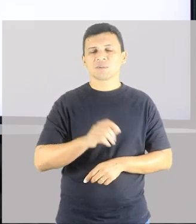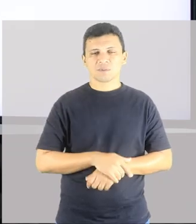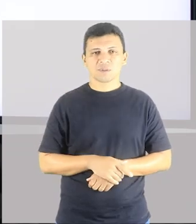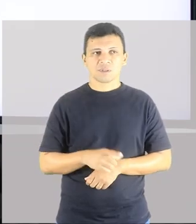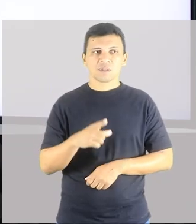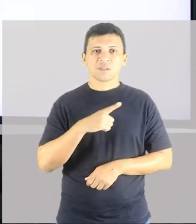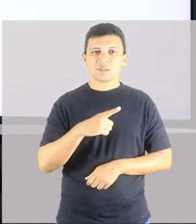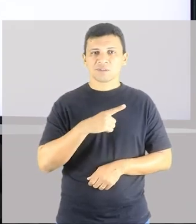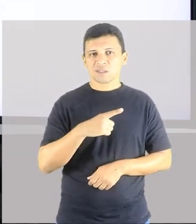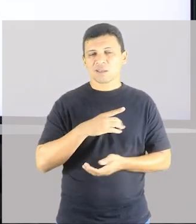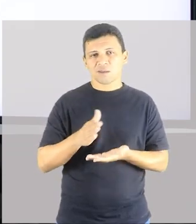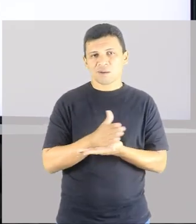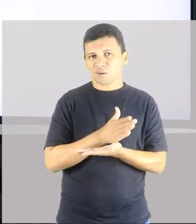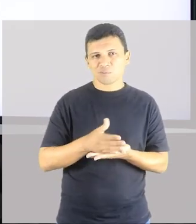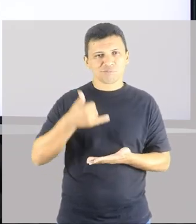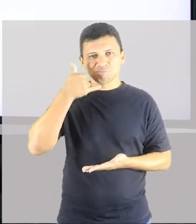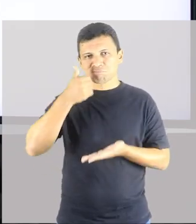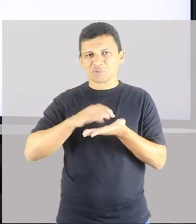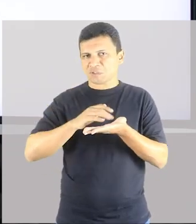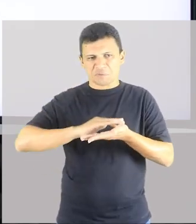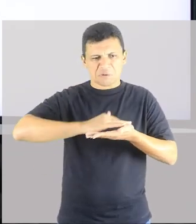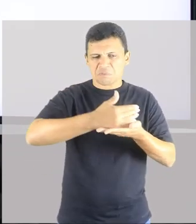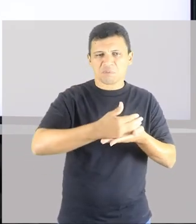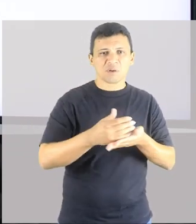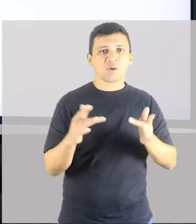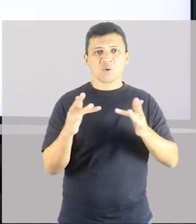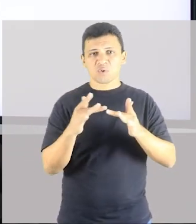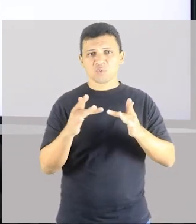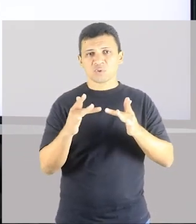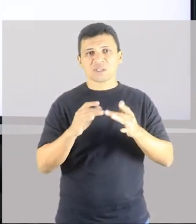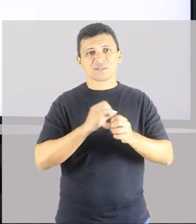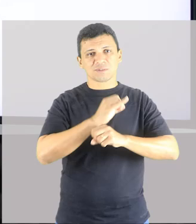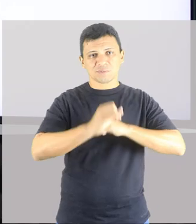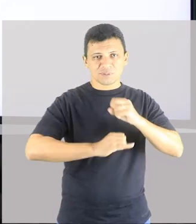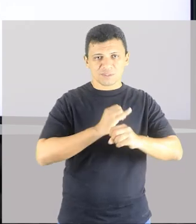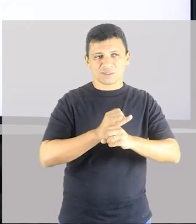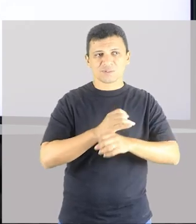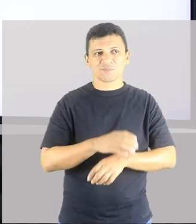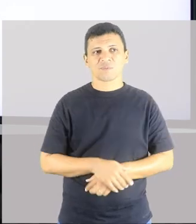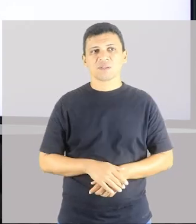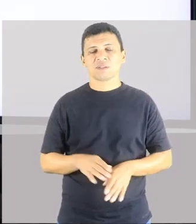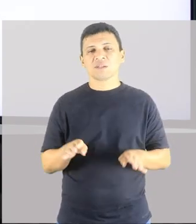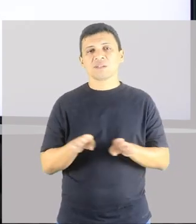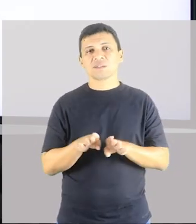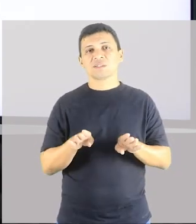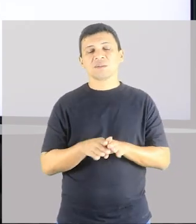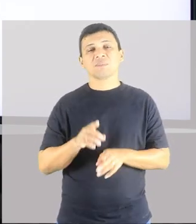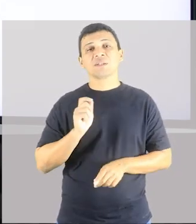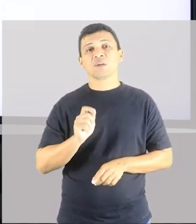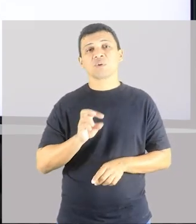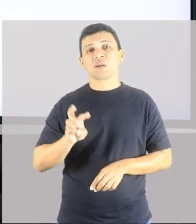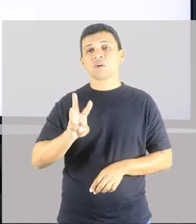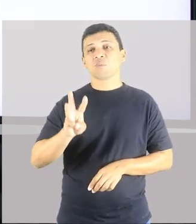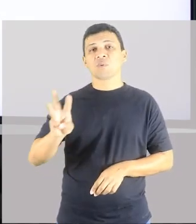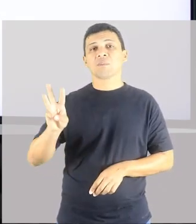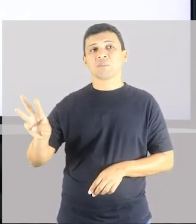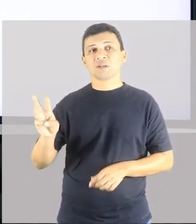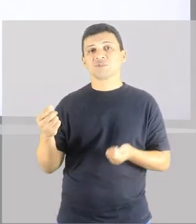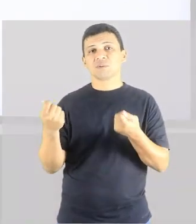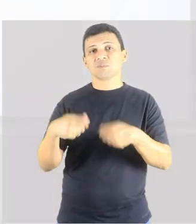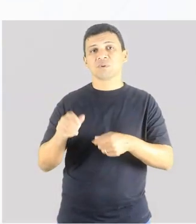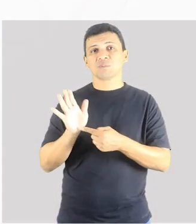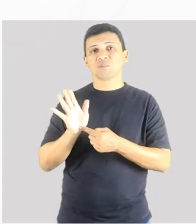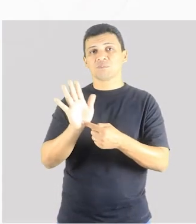um equipamento eletrônico, é você ter conexão na internet na maioria das vezes e você ter uma página que vai oferecer um